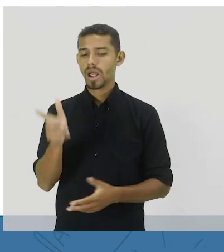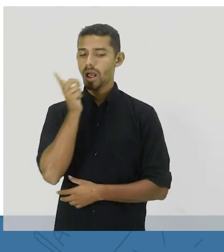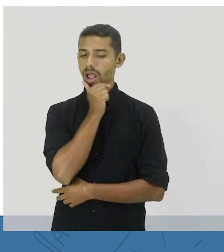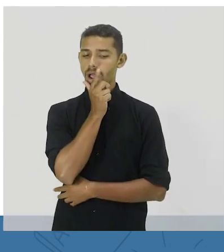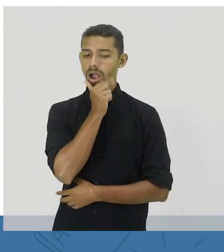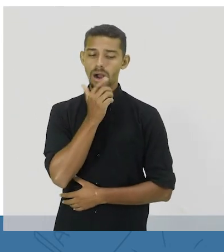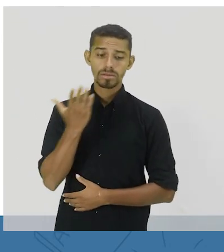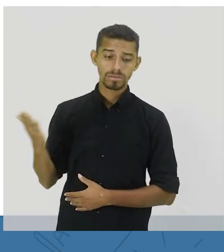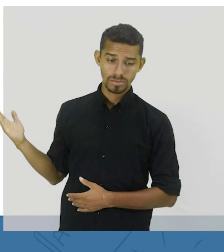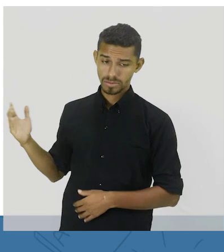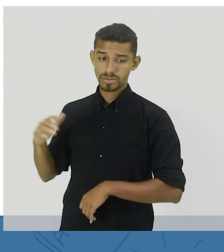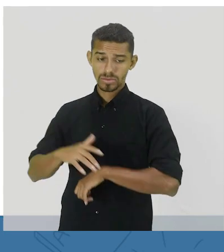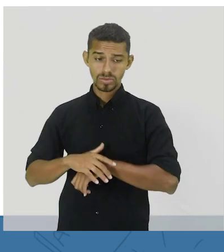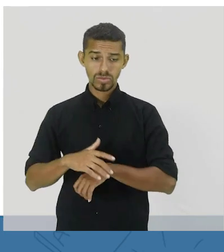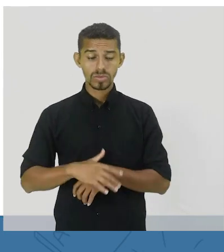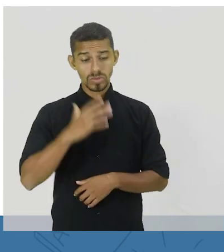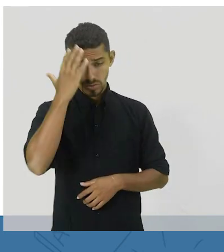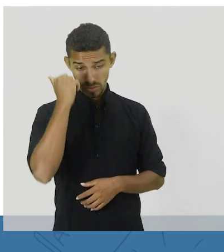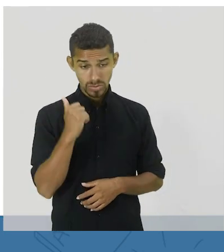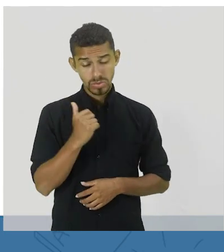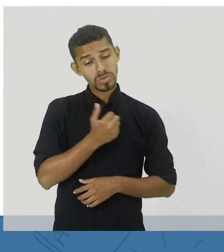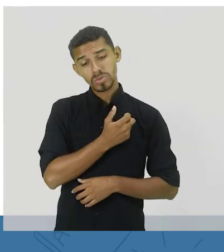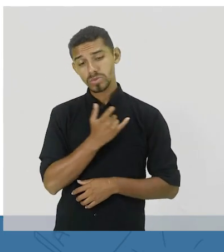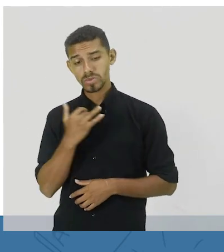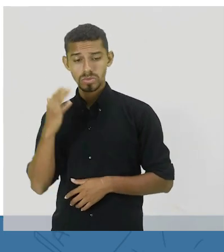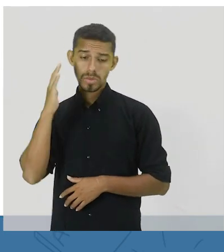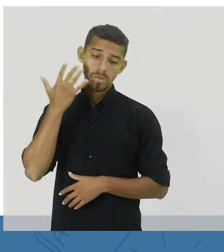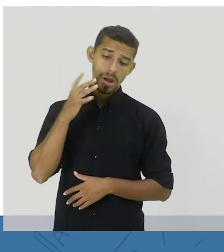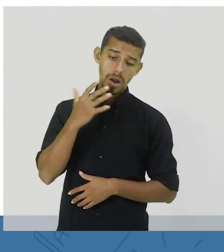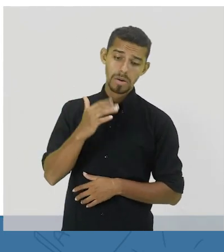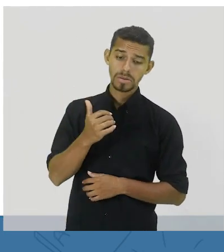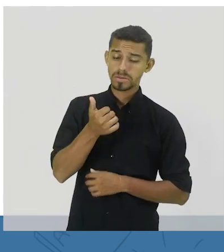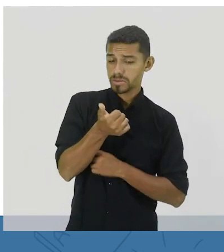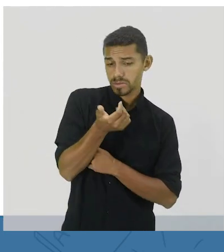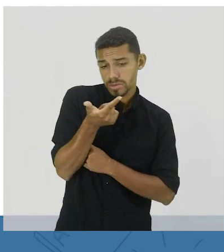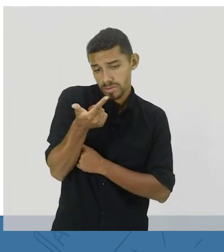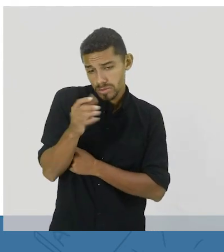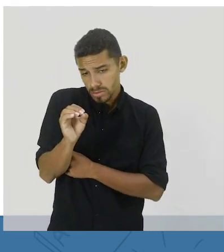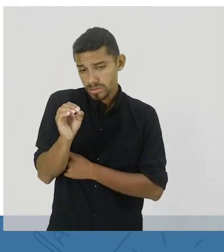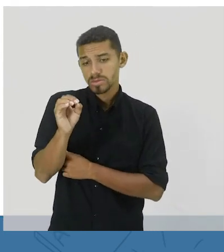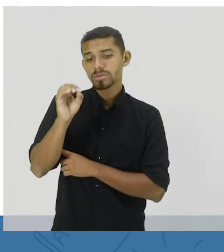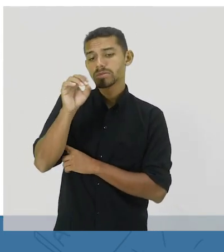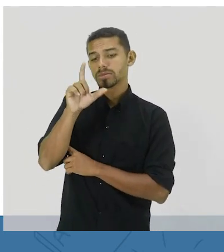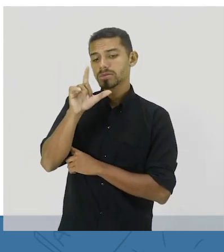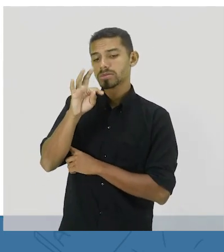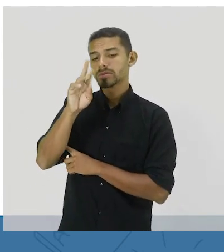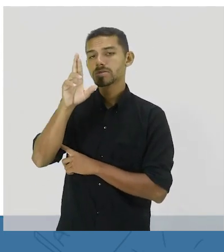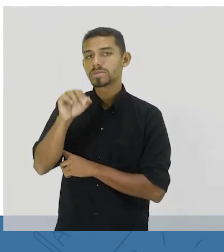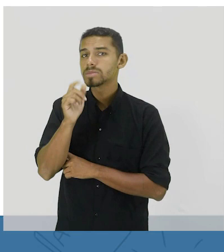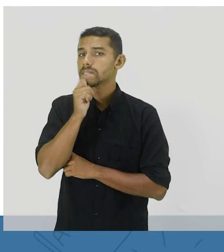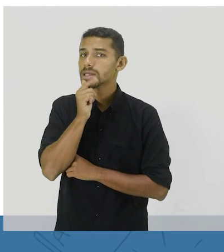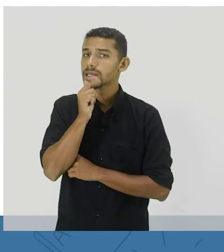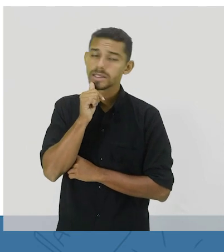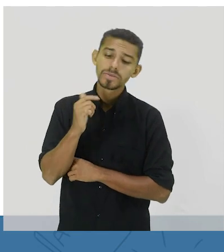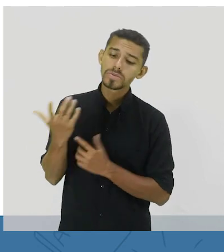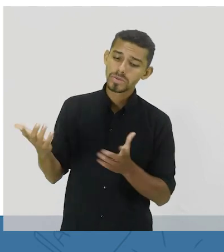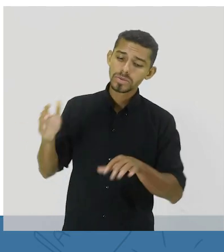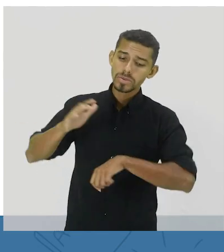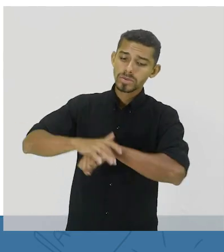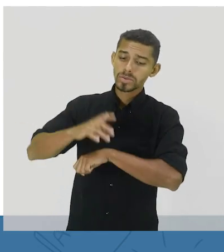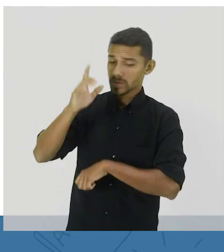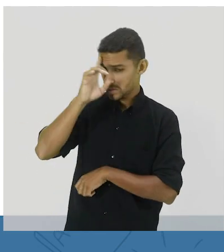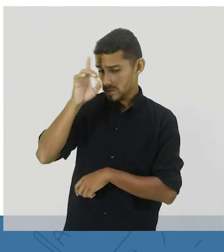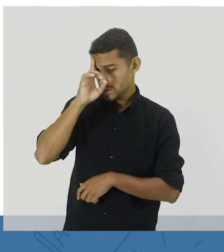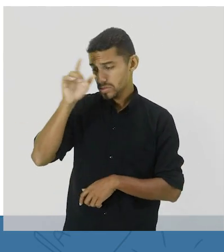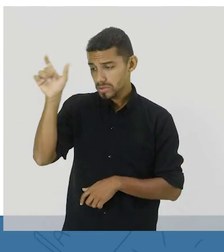Considere que o número médio diário por habitantes é de 120 litros de água. O consumo médio diário